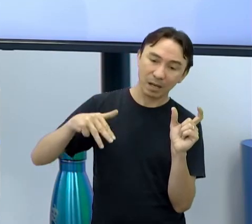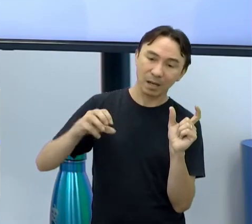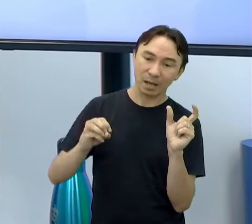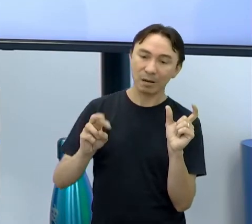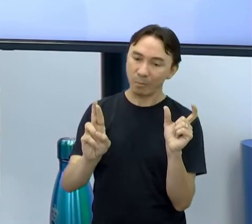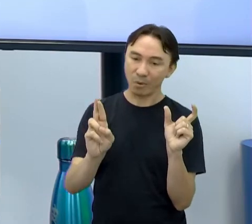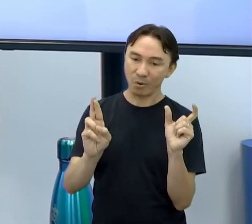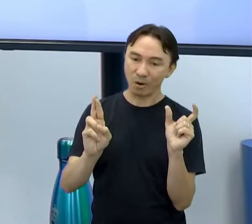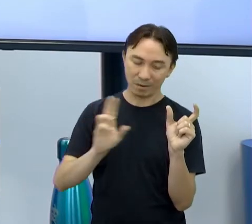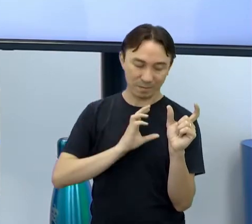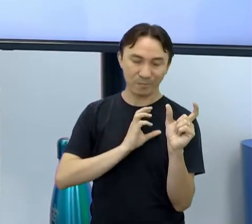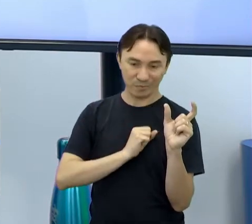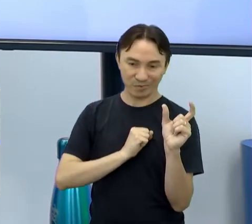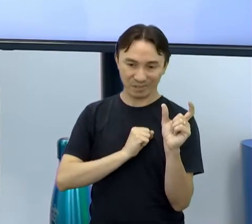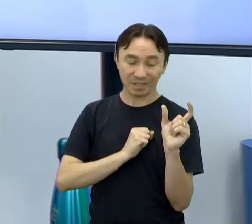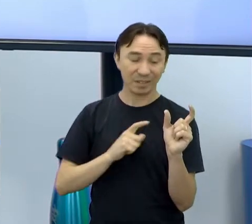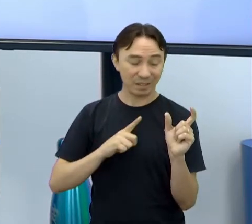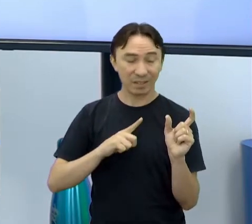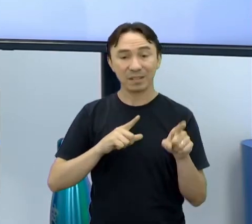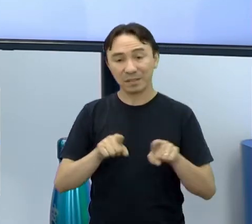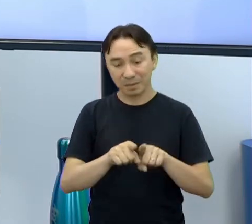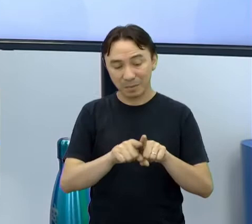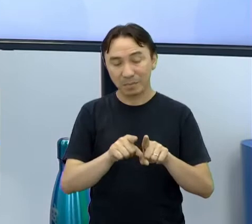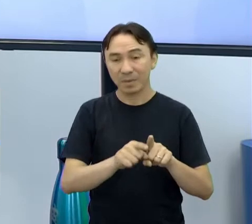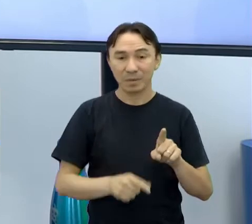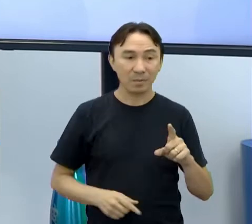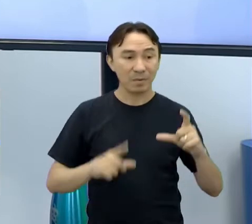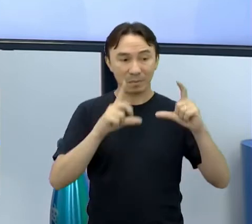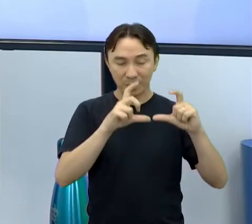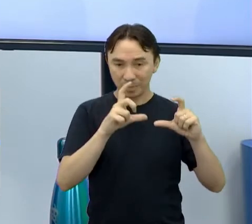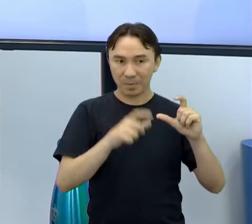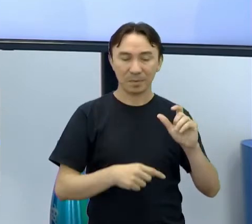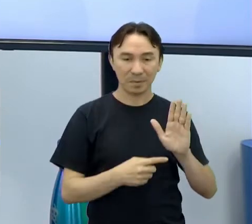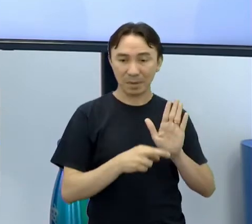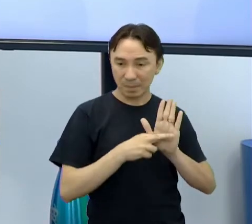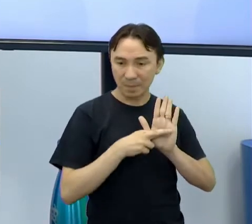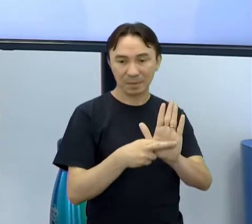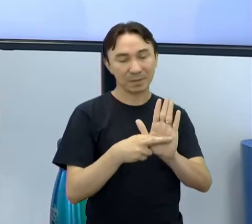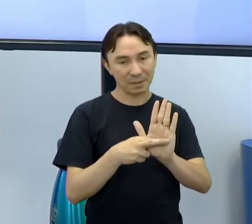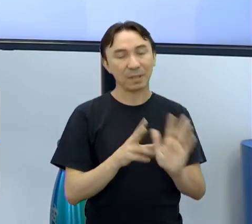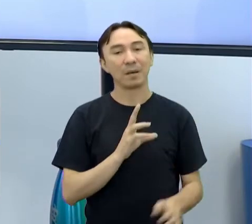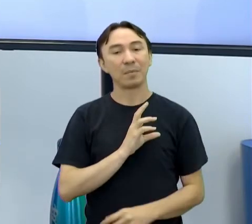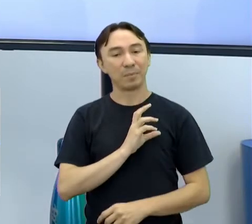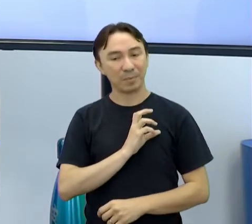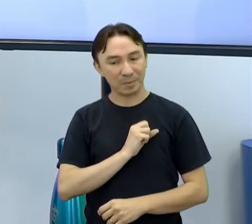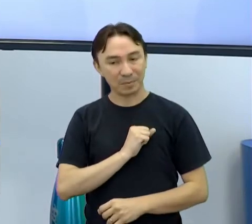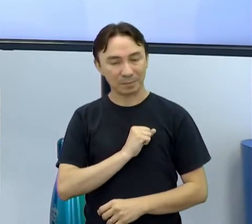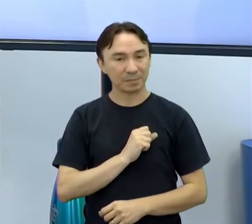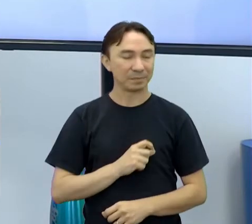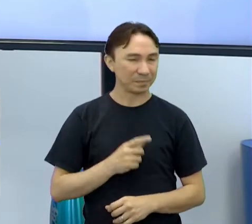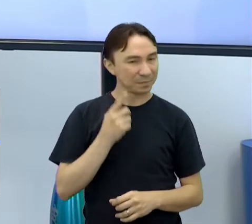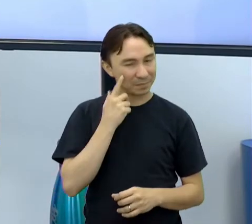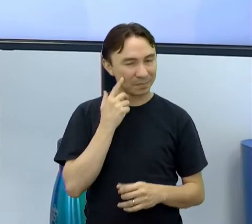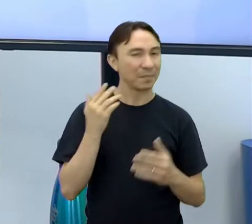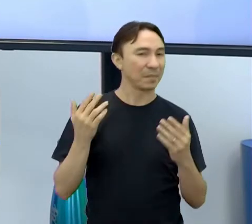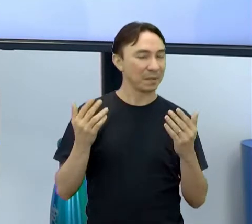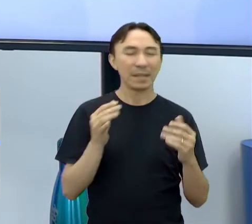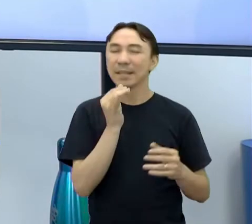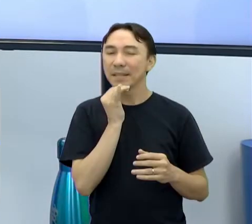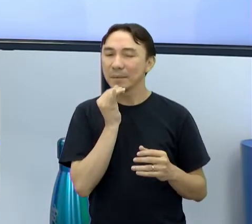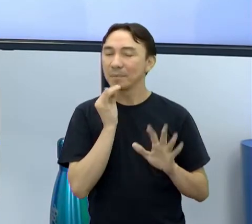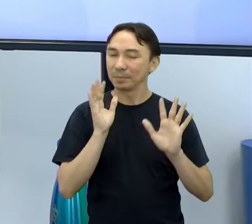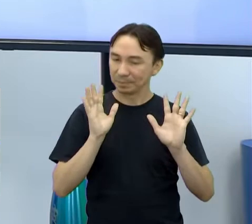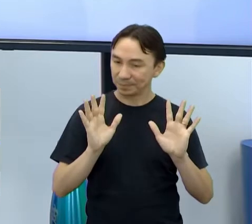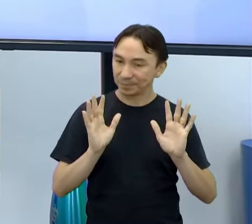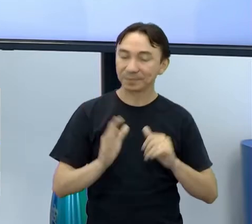geralmente representa o amor, certo? Eu já estou adiantando um pouquinho aí que a gente tem à frente. Só para exemplificar isso que nós lemos,